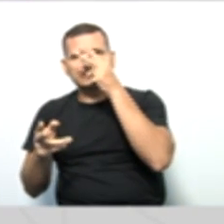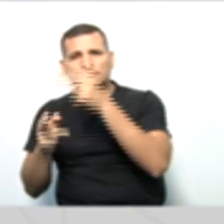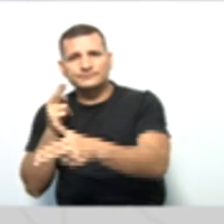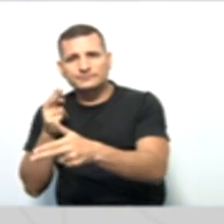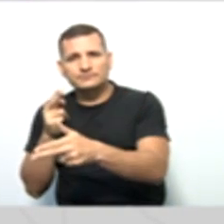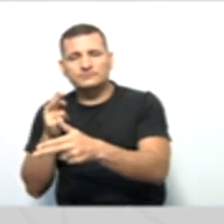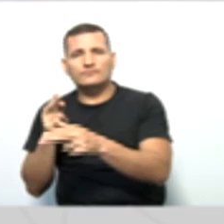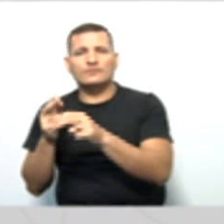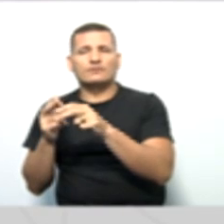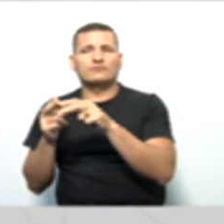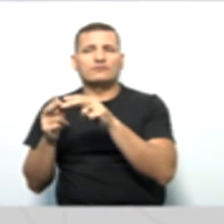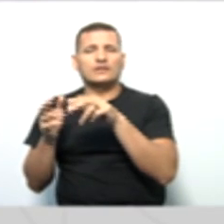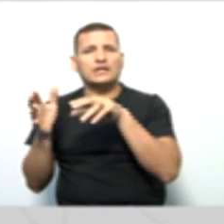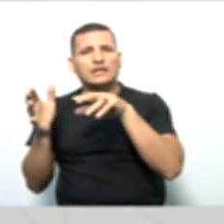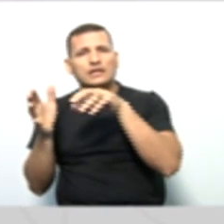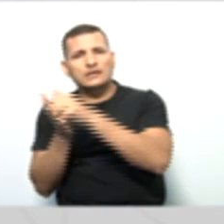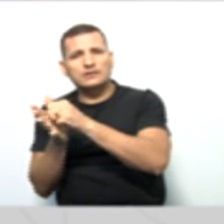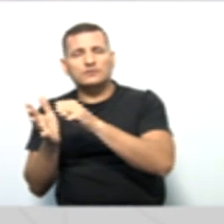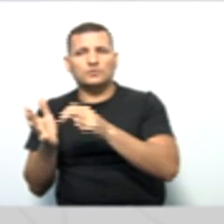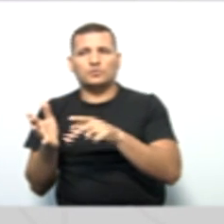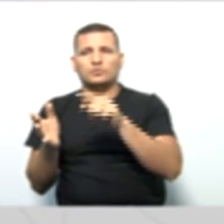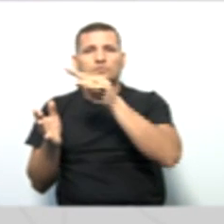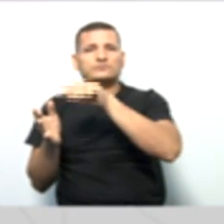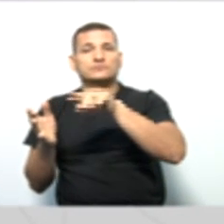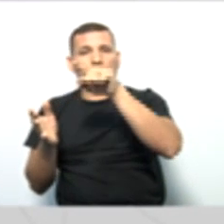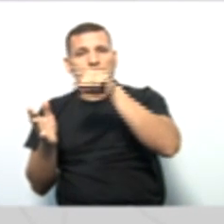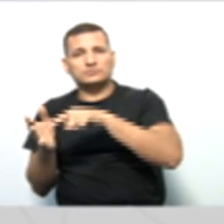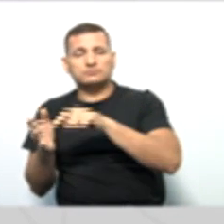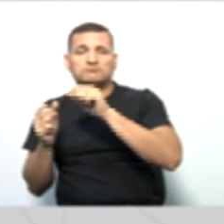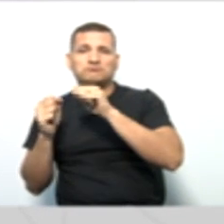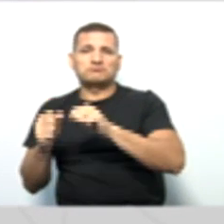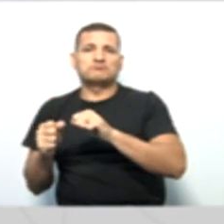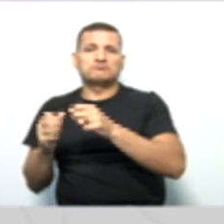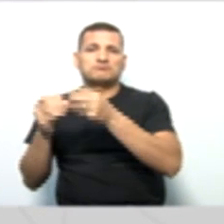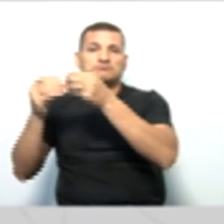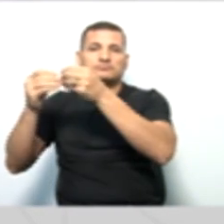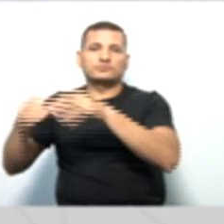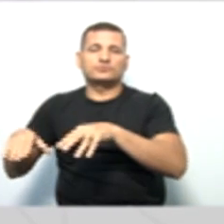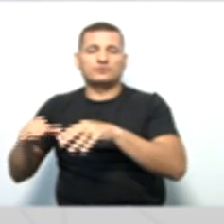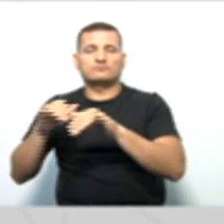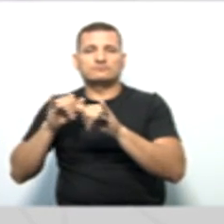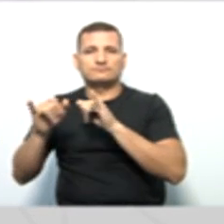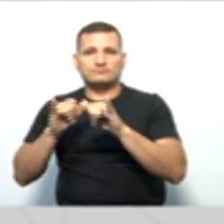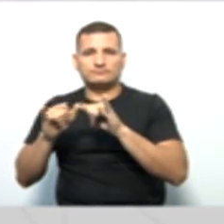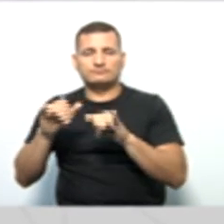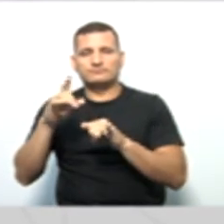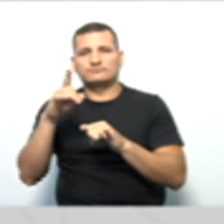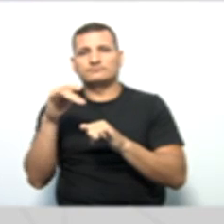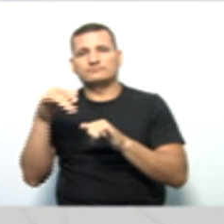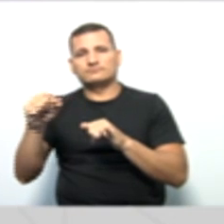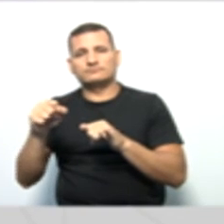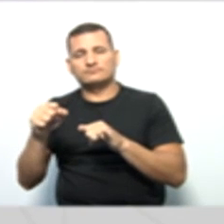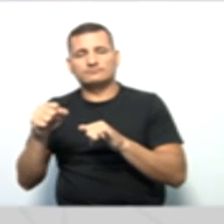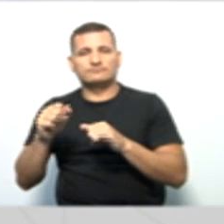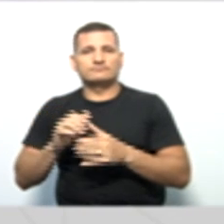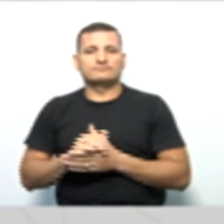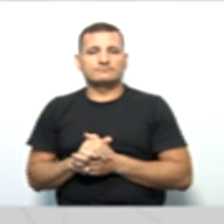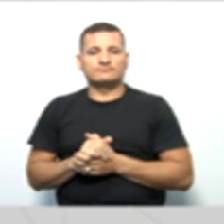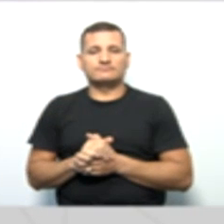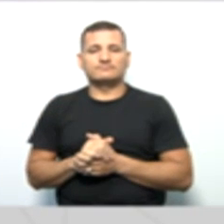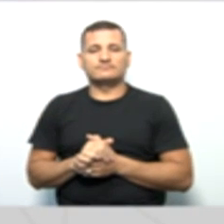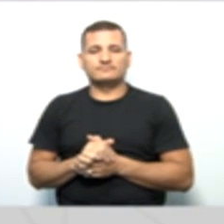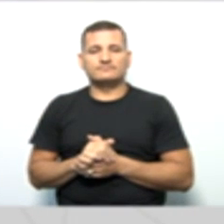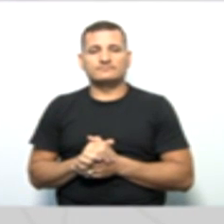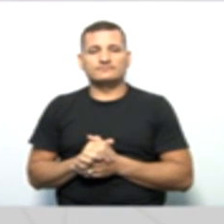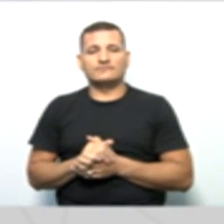uma exclusão. Isso pode corromper aqueles dados. E aí eu vou cair onde? Vou cair ali